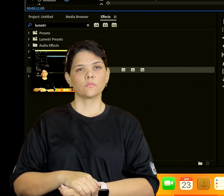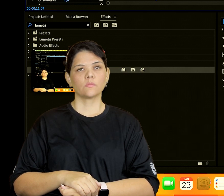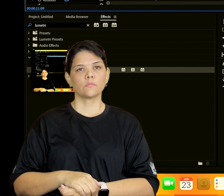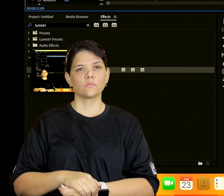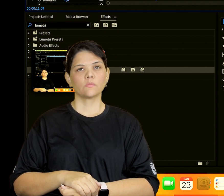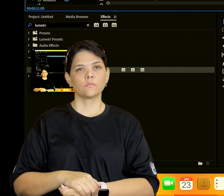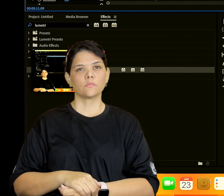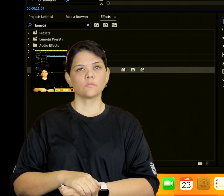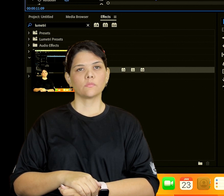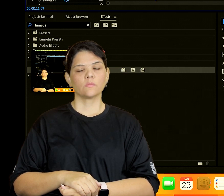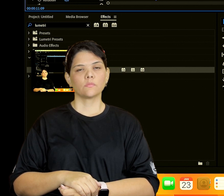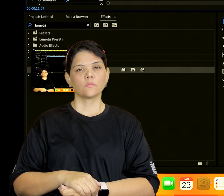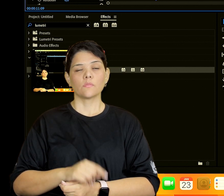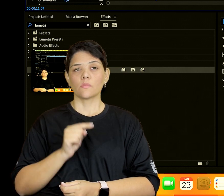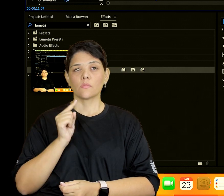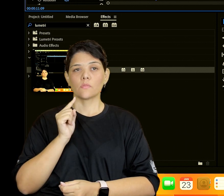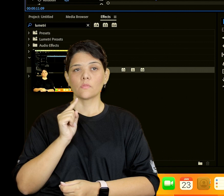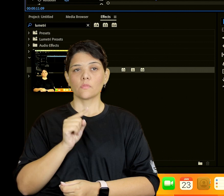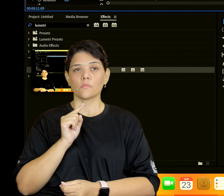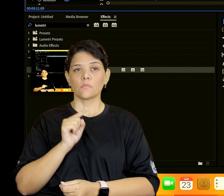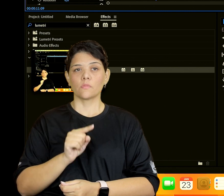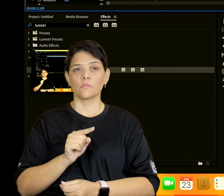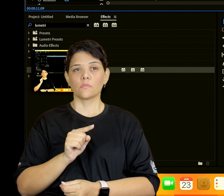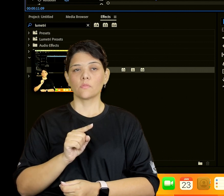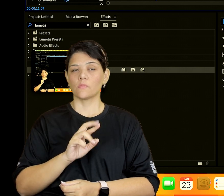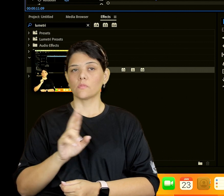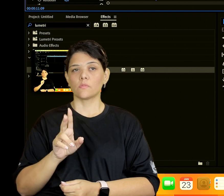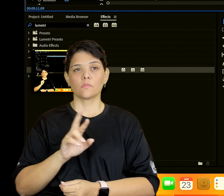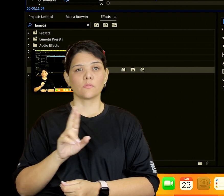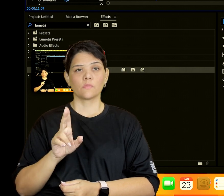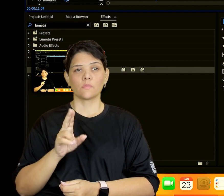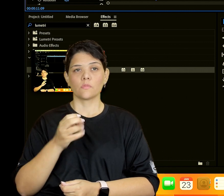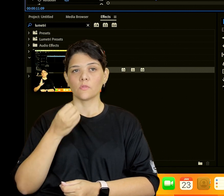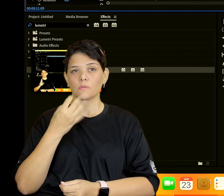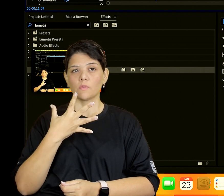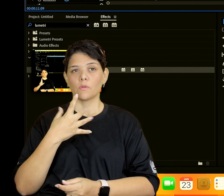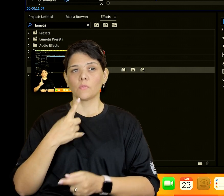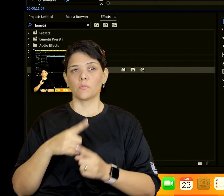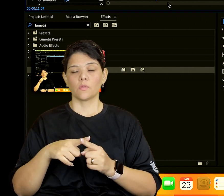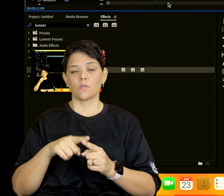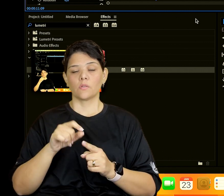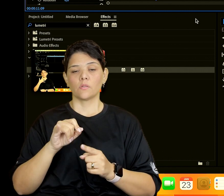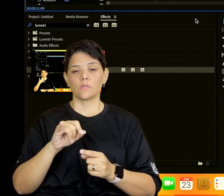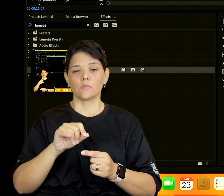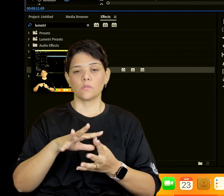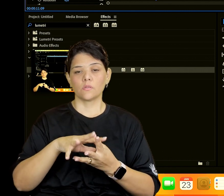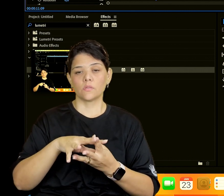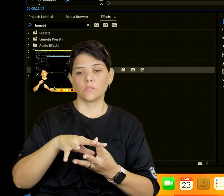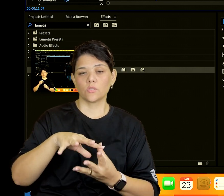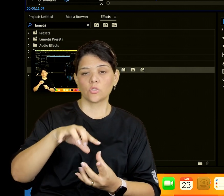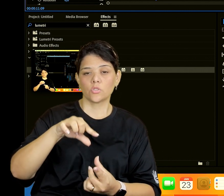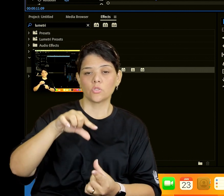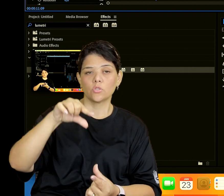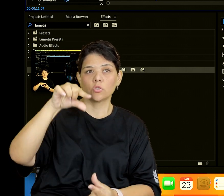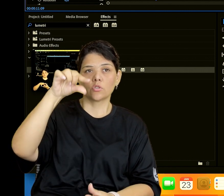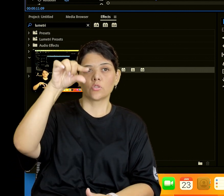isso não é bom, porque quando estica a gente perde 100% da nossa qualidade. Grande questão aqui.